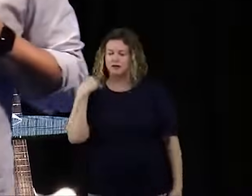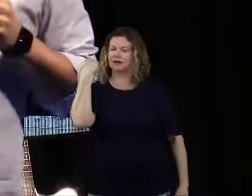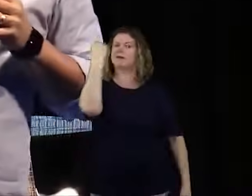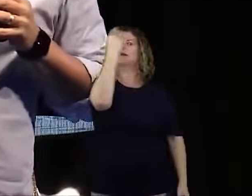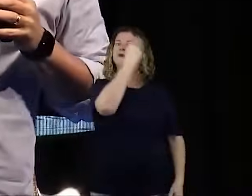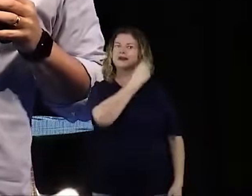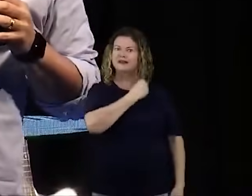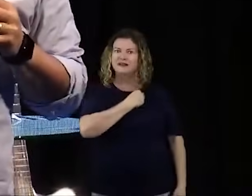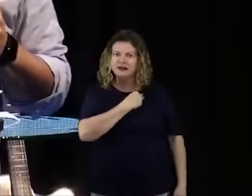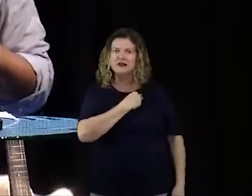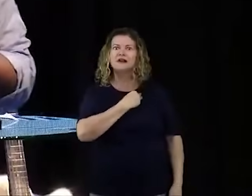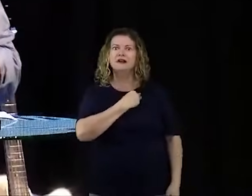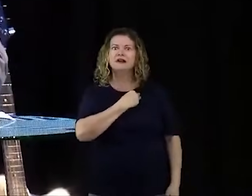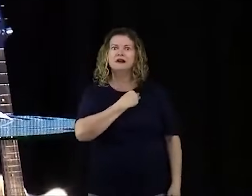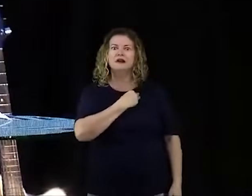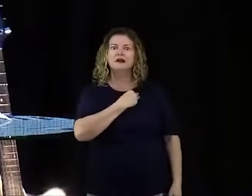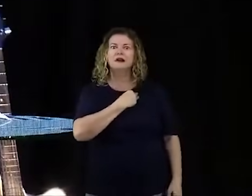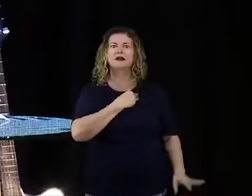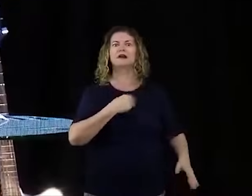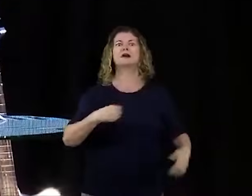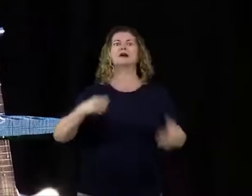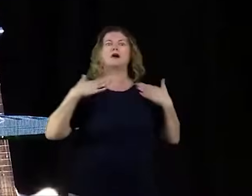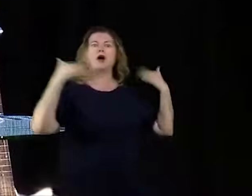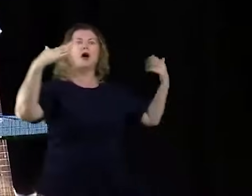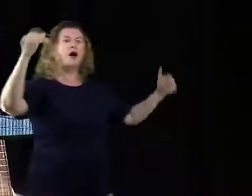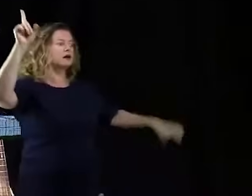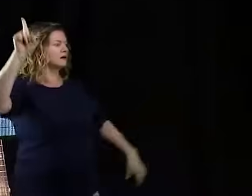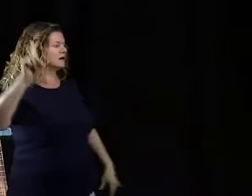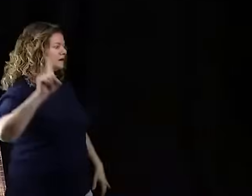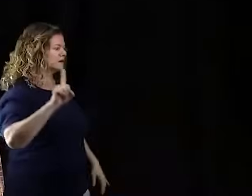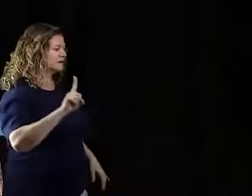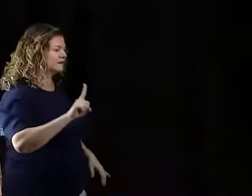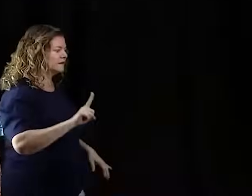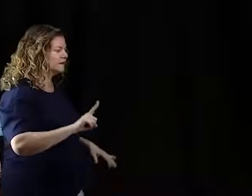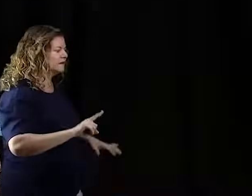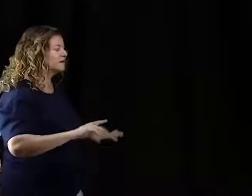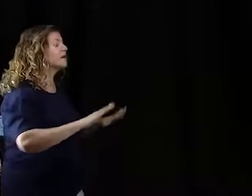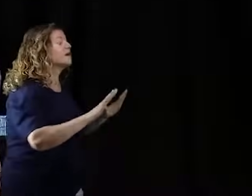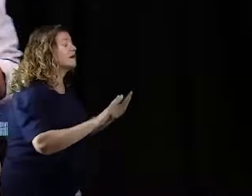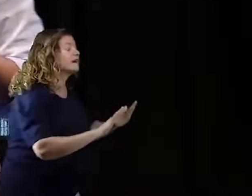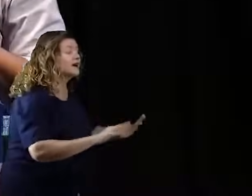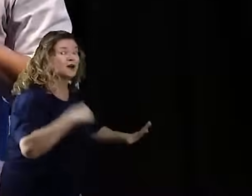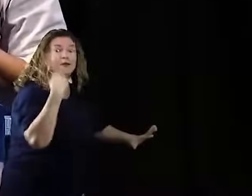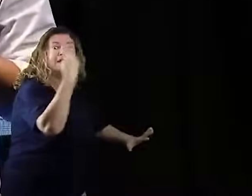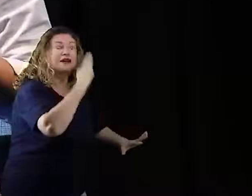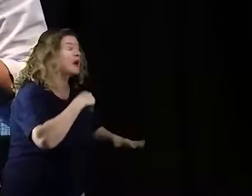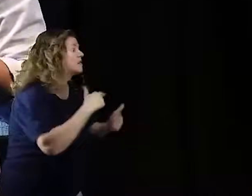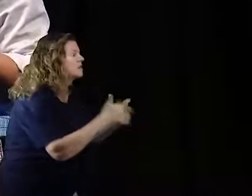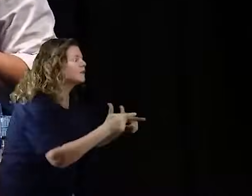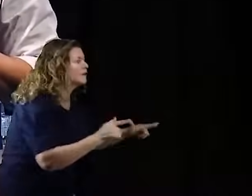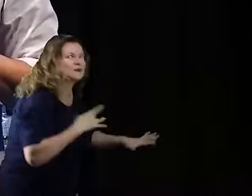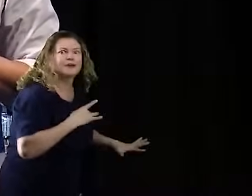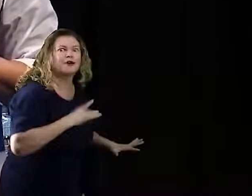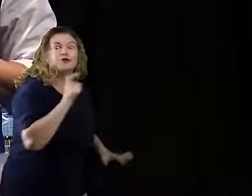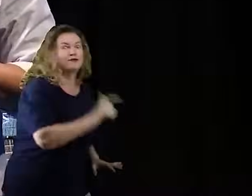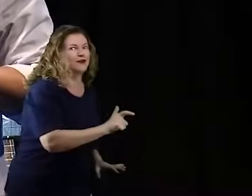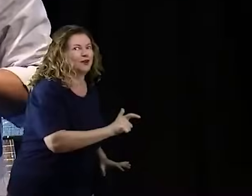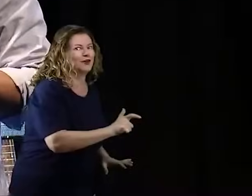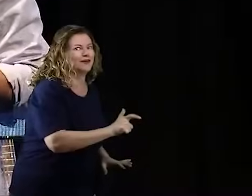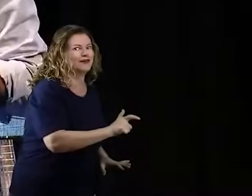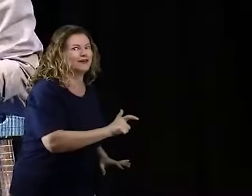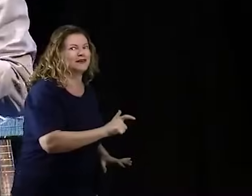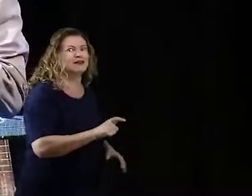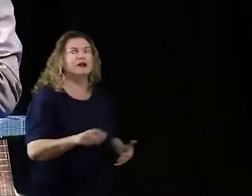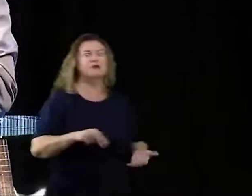dizendo assim Salve E agraciado não tenha medo já vem dizendo se acalma se acalma porque a